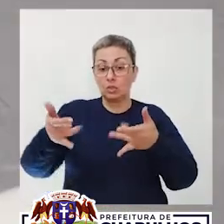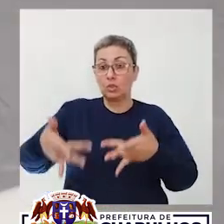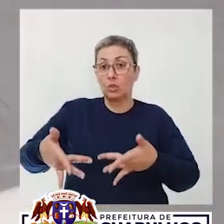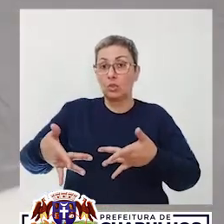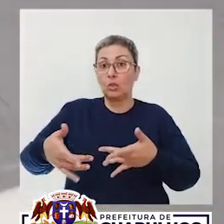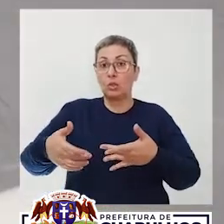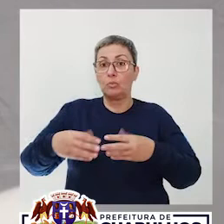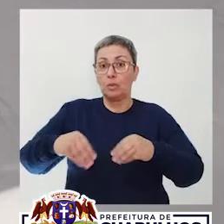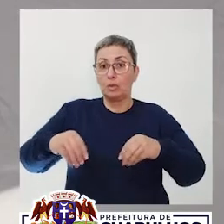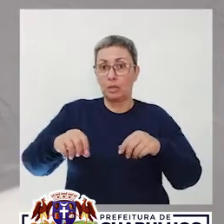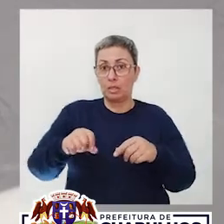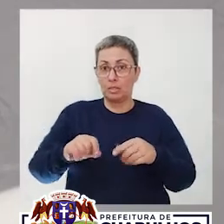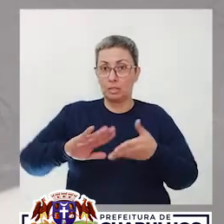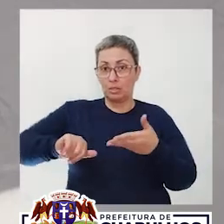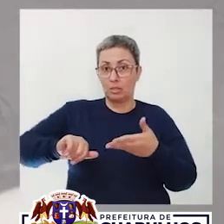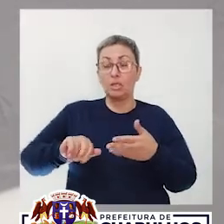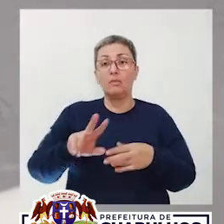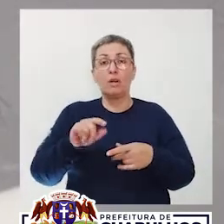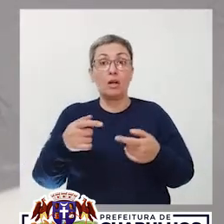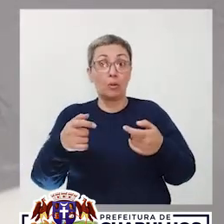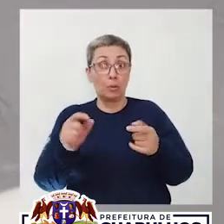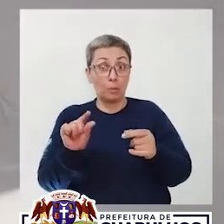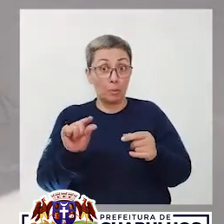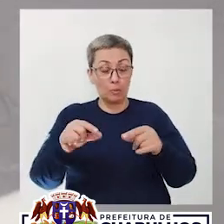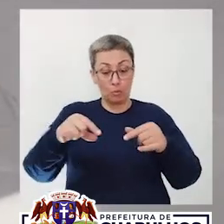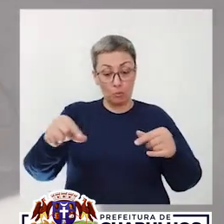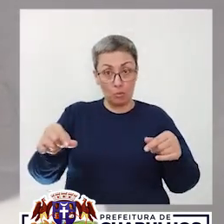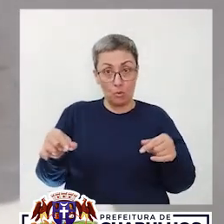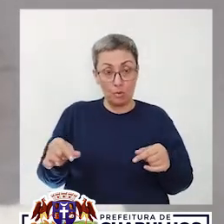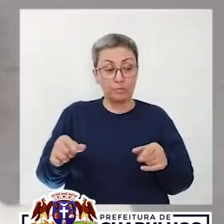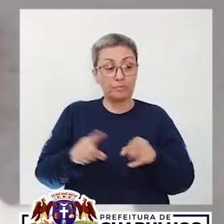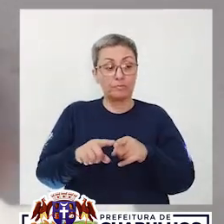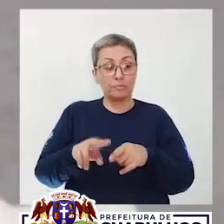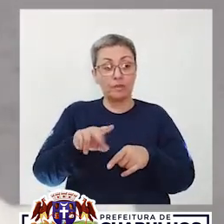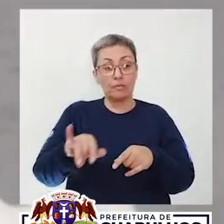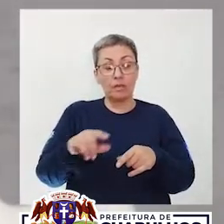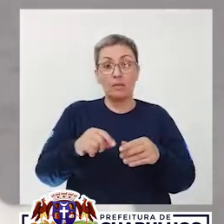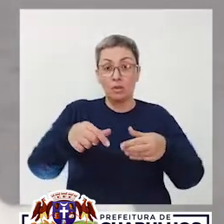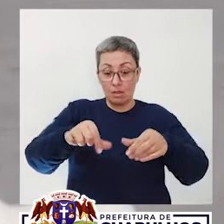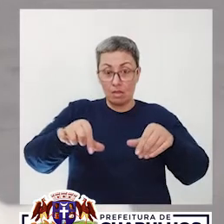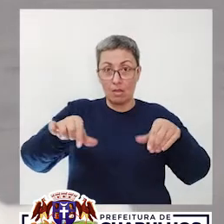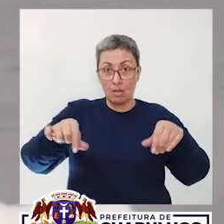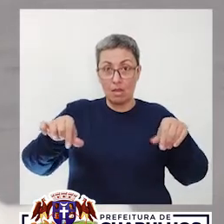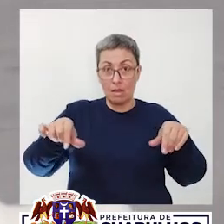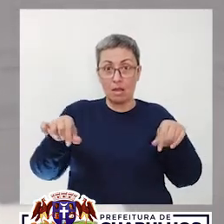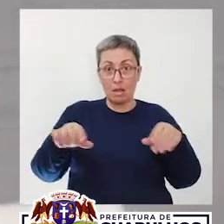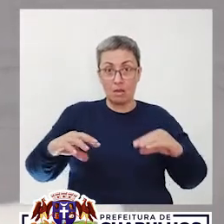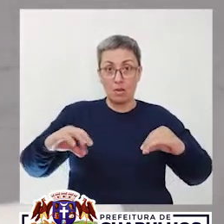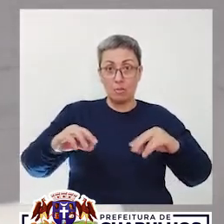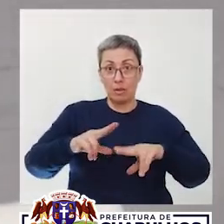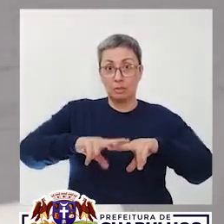essa sobra de massa você tira? Eu vou tirar um pouco e aí eu vou prender ela